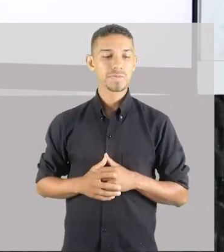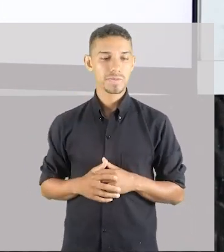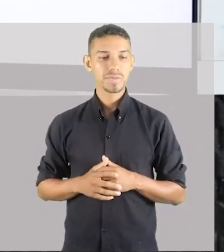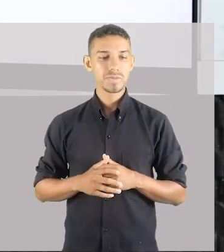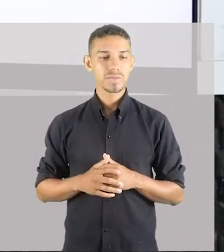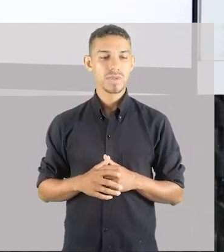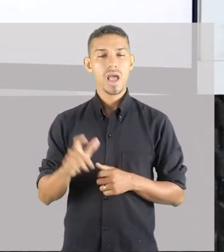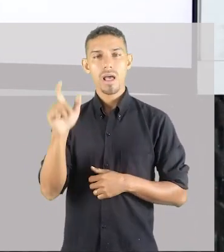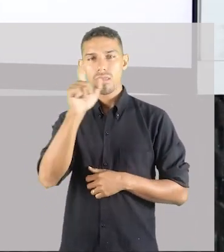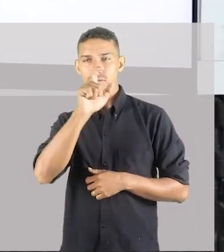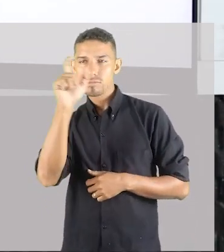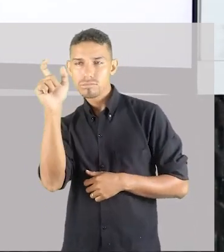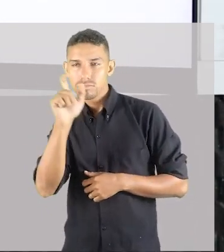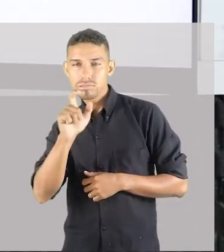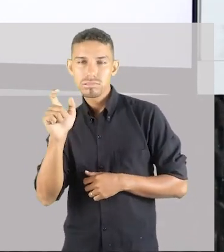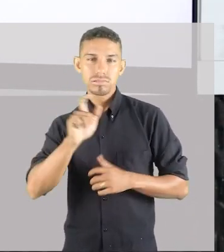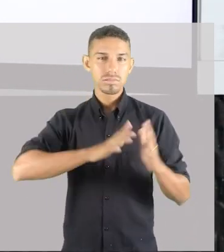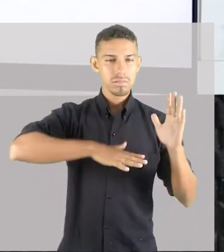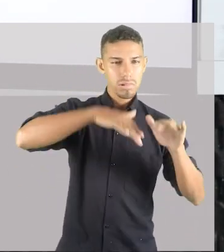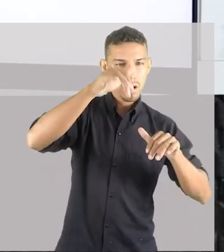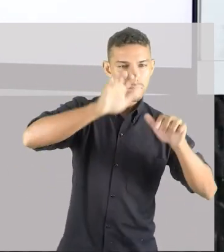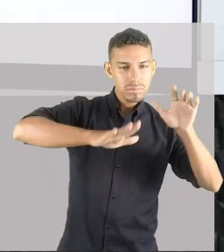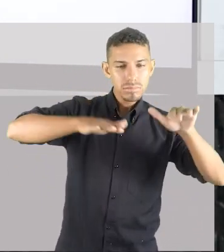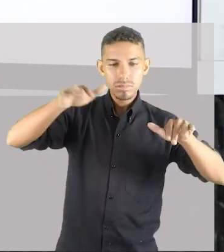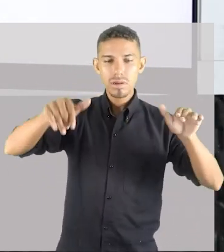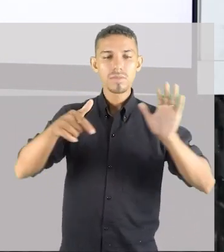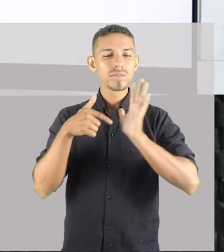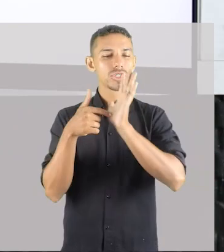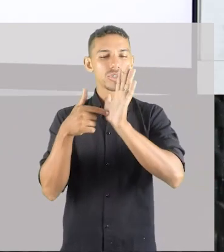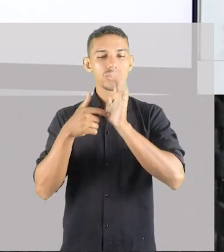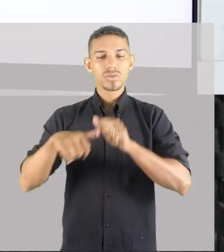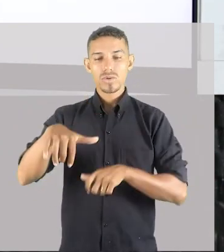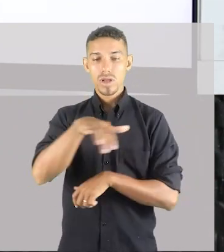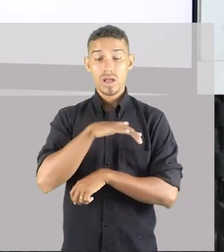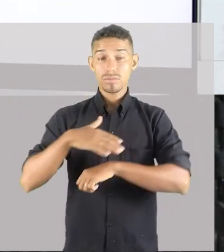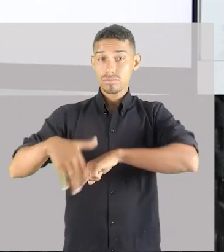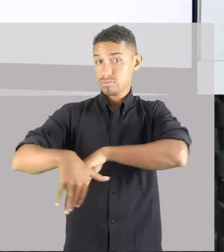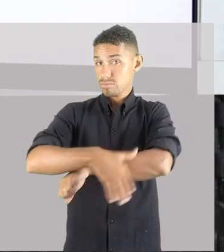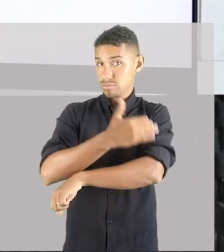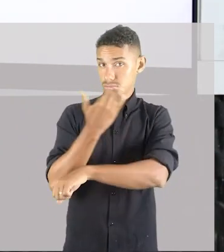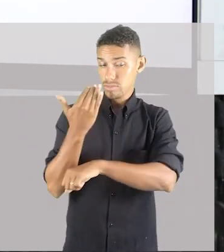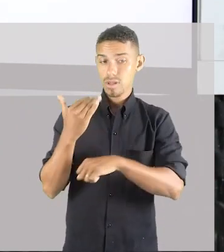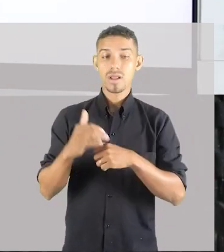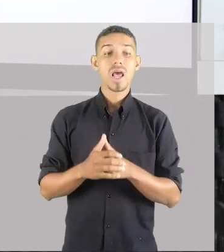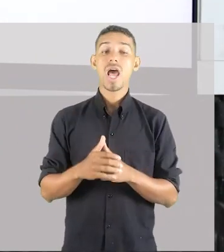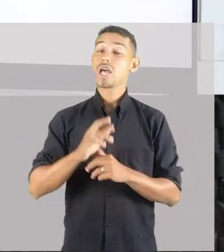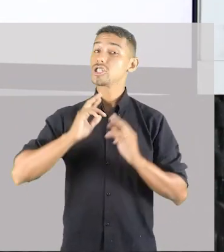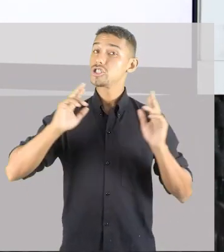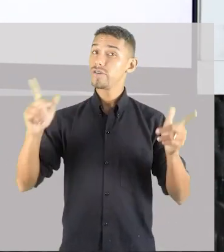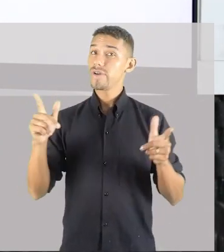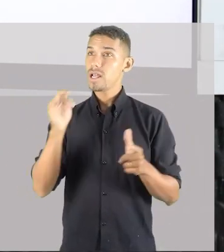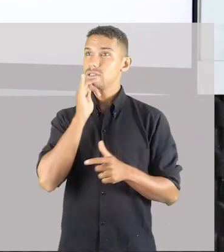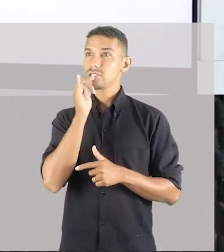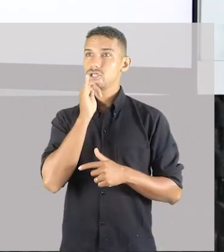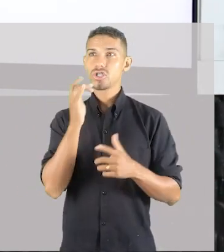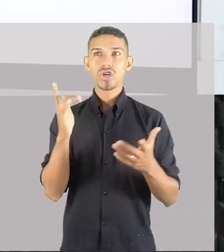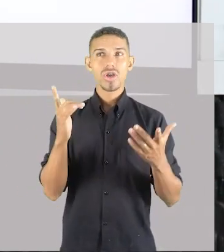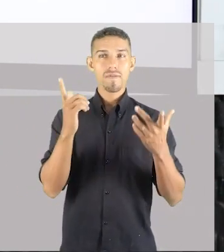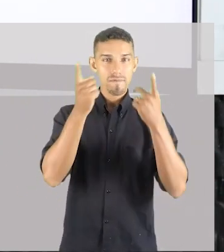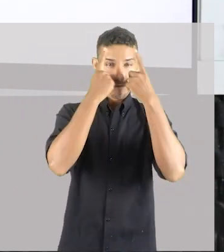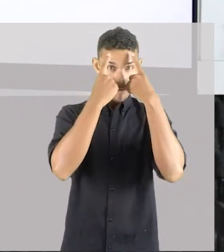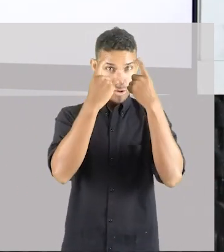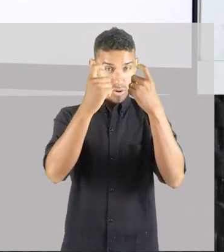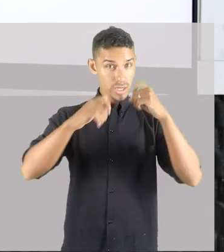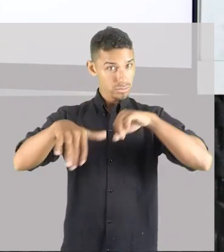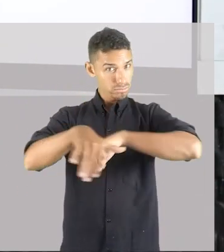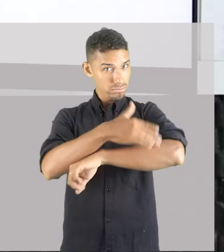grafites pinturas intervenções apresentações desenvolvidas no espaço urbano é diferente de vandalismo objetivo impacto nos